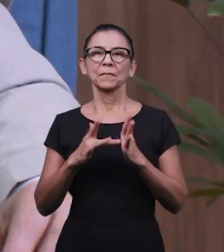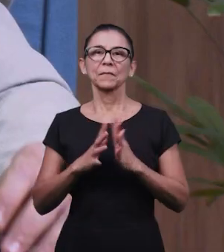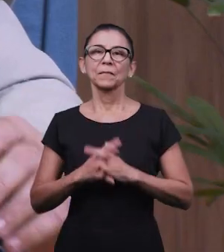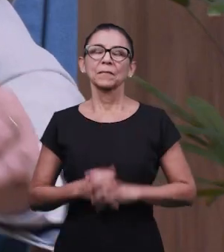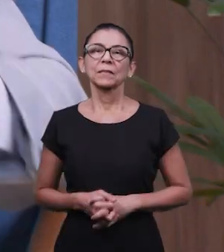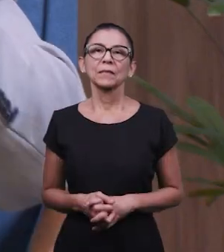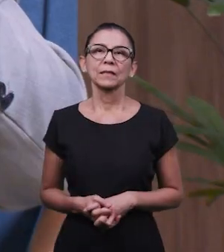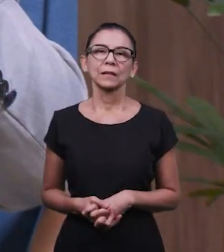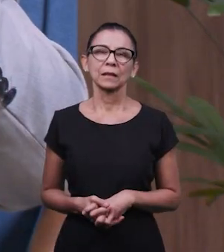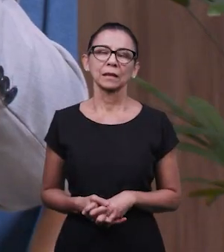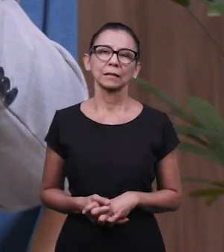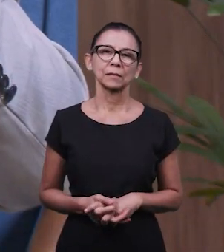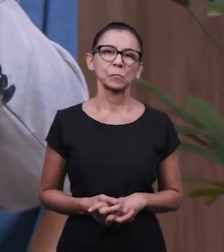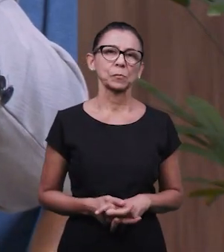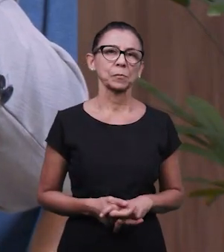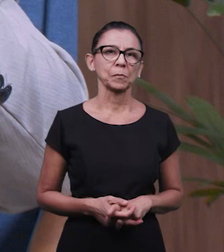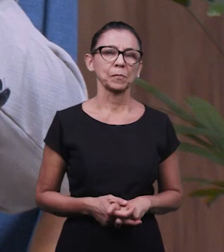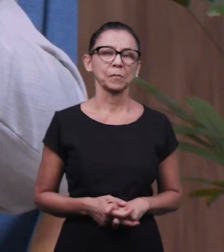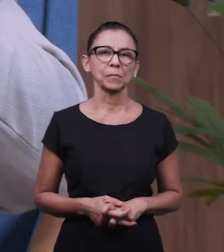relógio do Josias anda mais rápido que o nosso.